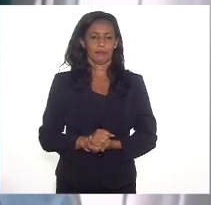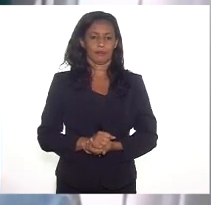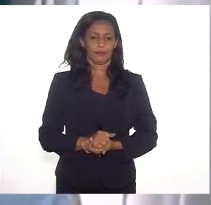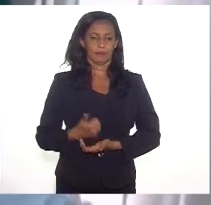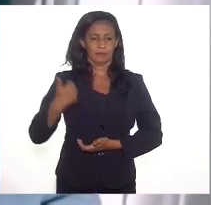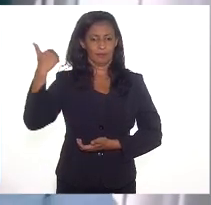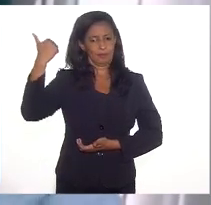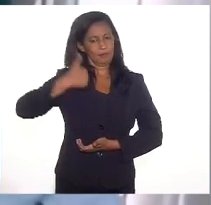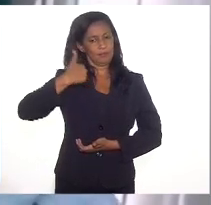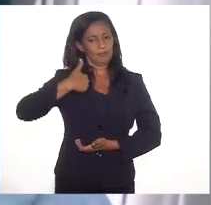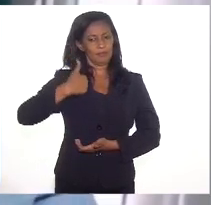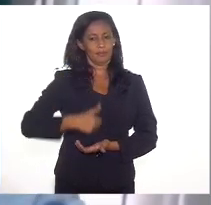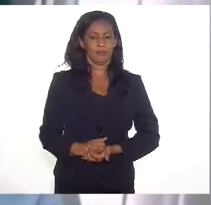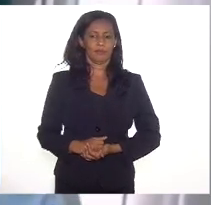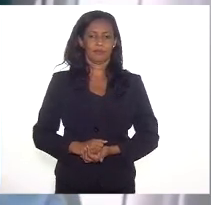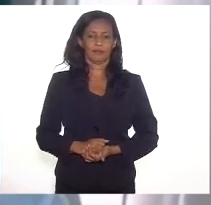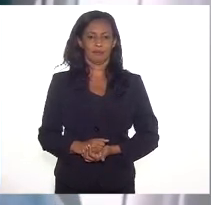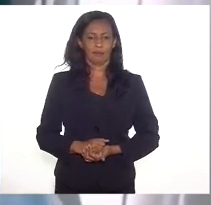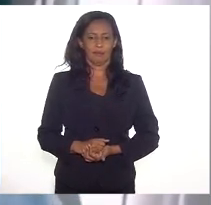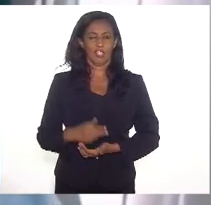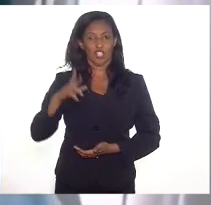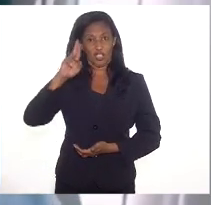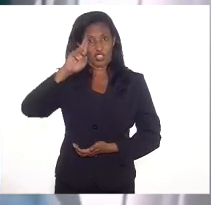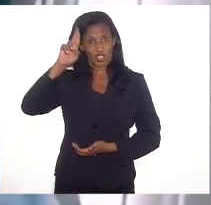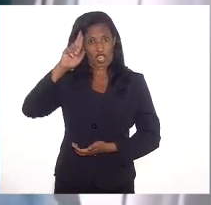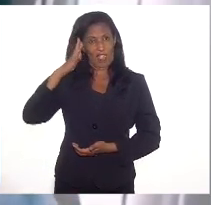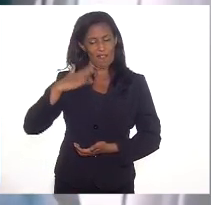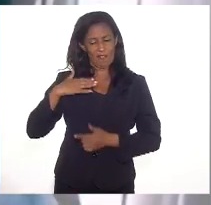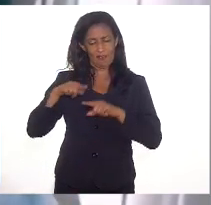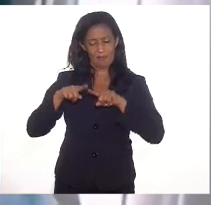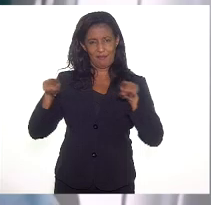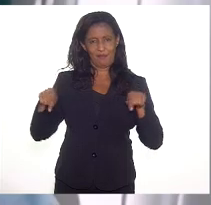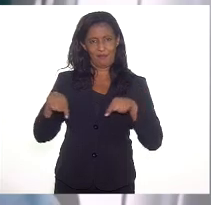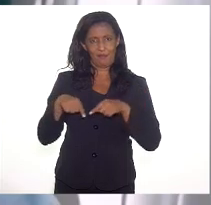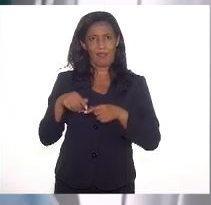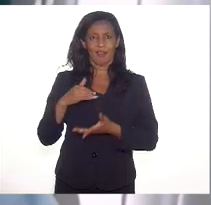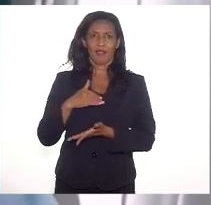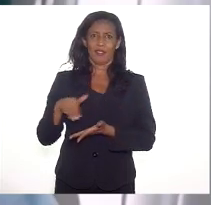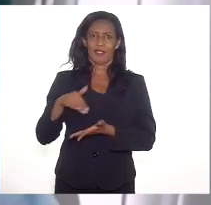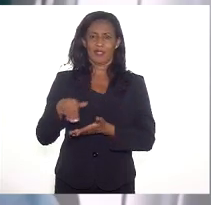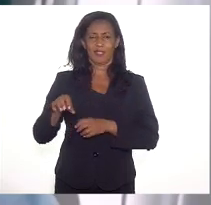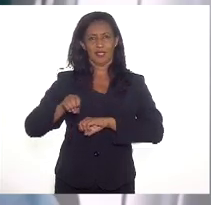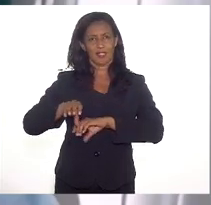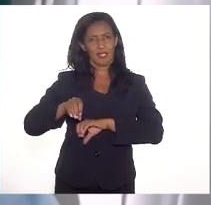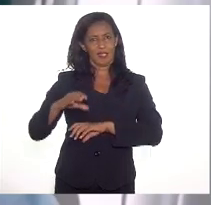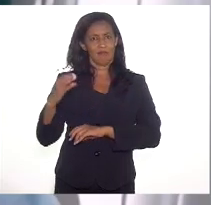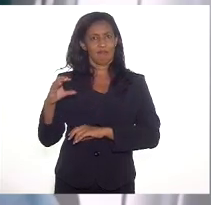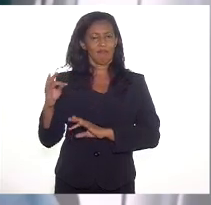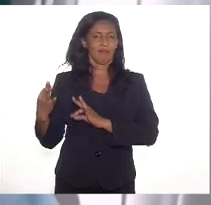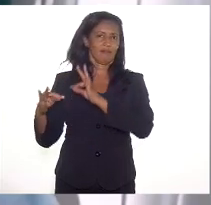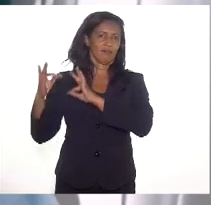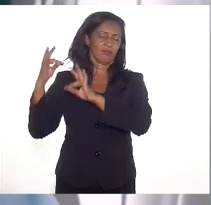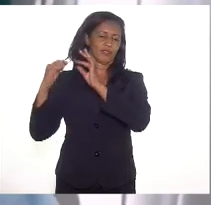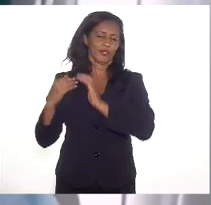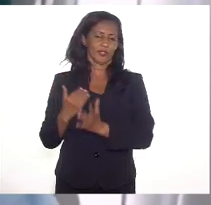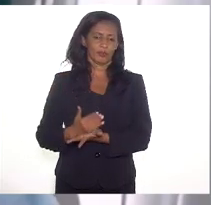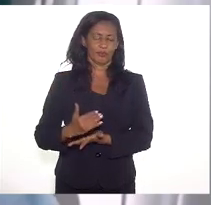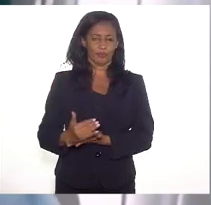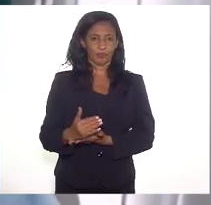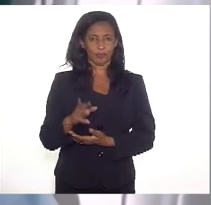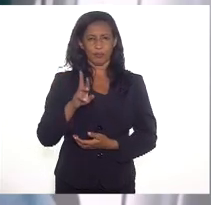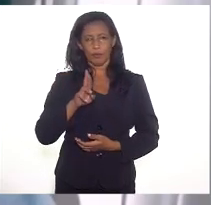Primeiro, como meu chefe de gabinete na Secretaria de Educação, Ciência e Tecnologia, no início do governo